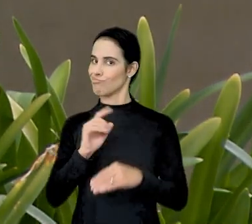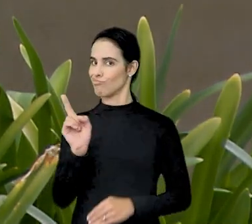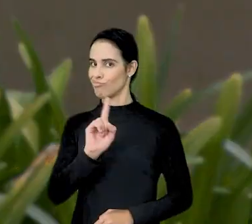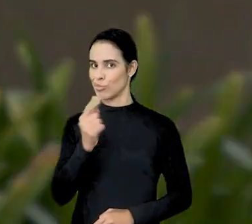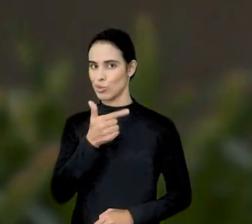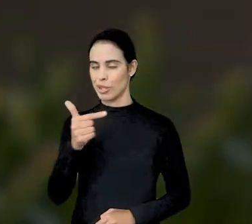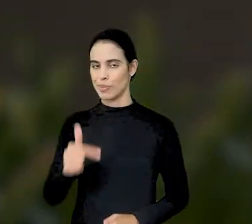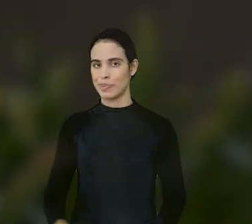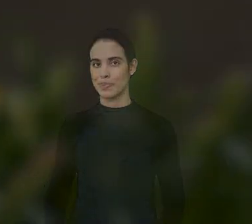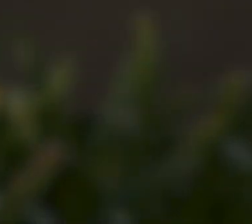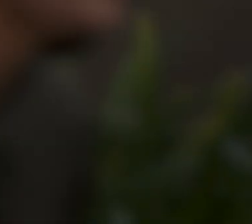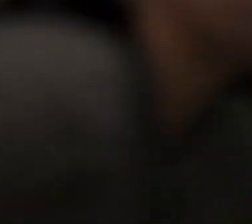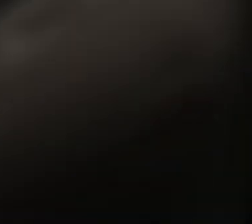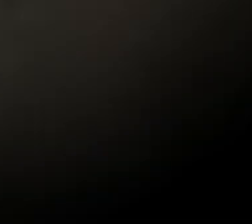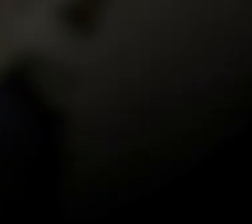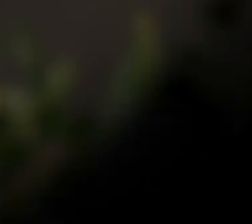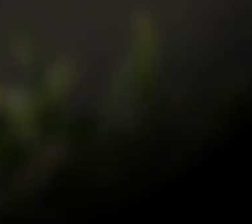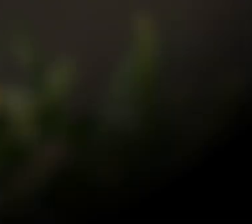salarial.